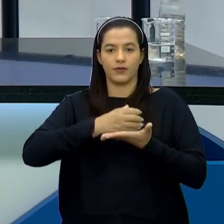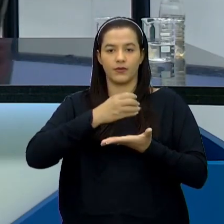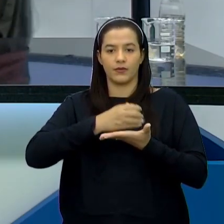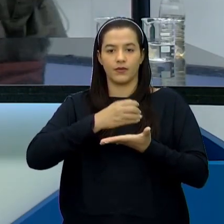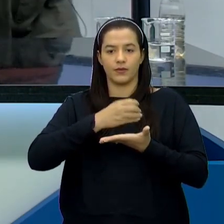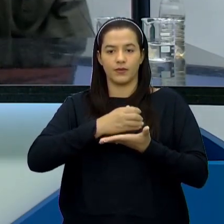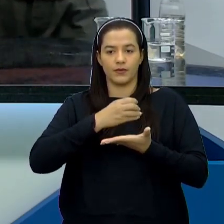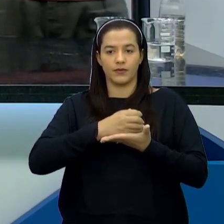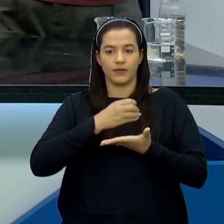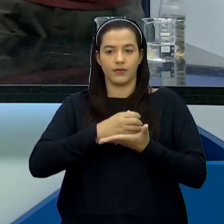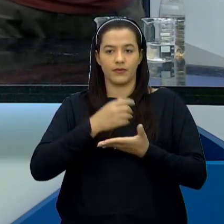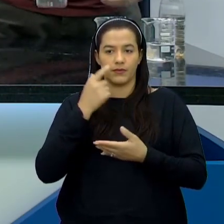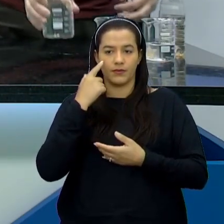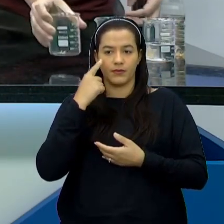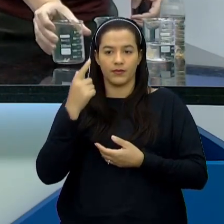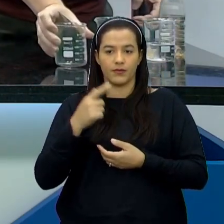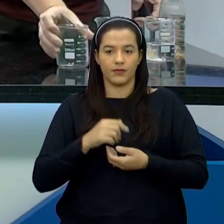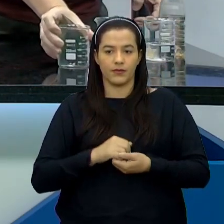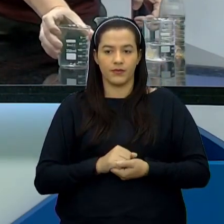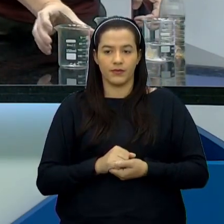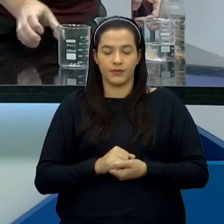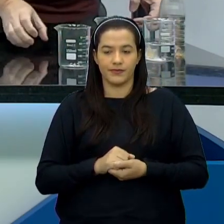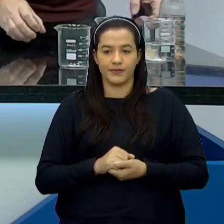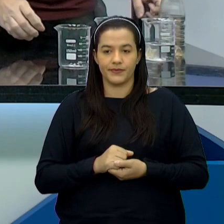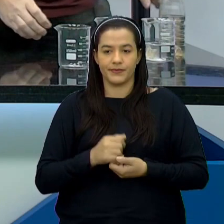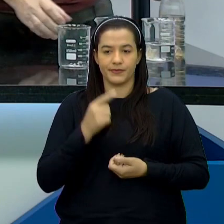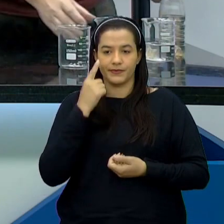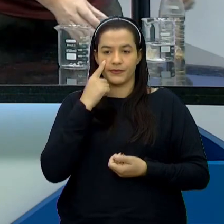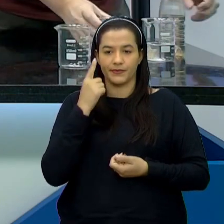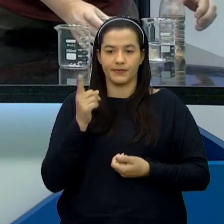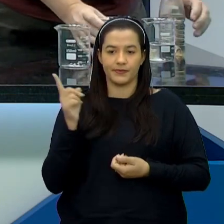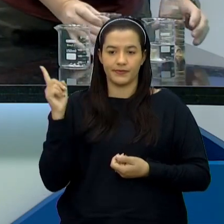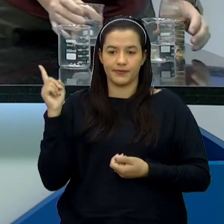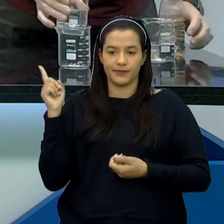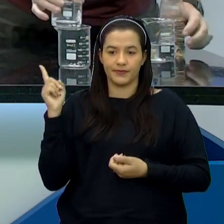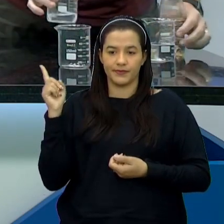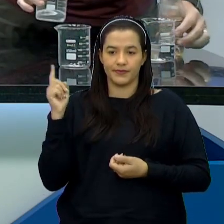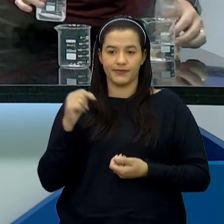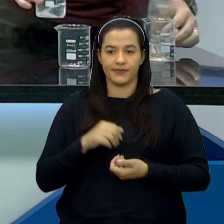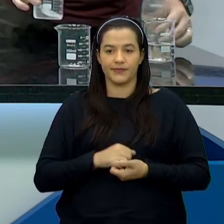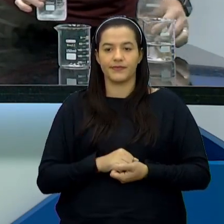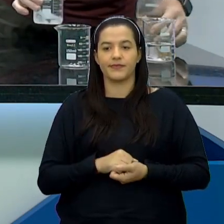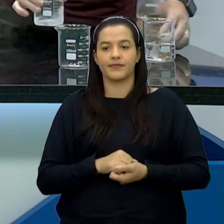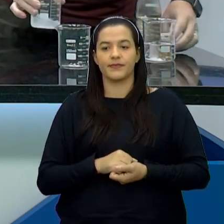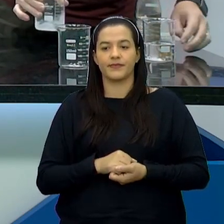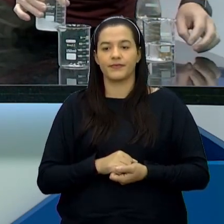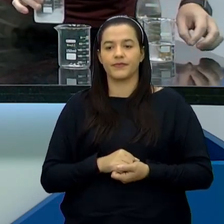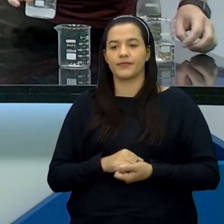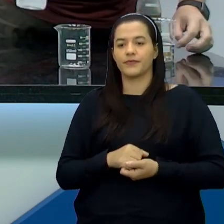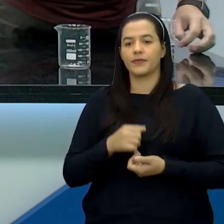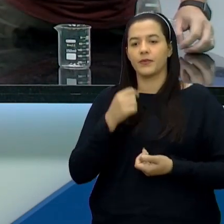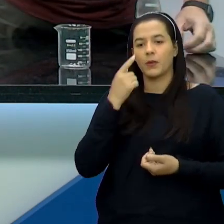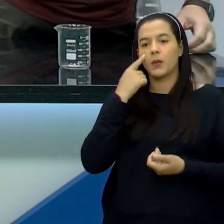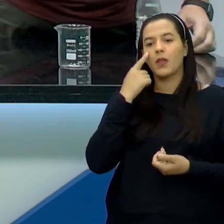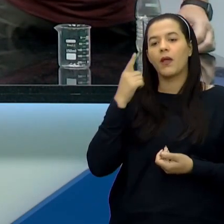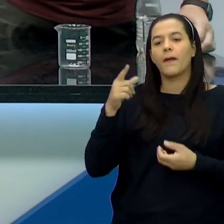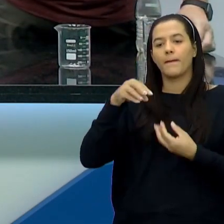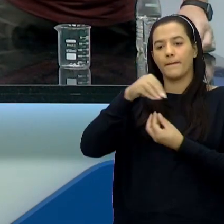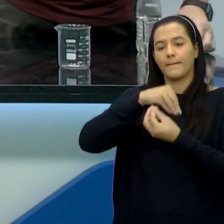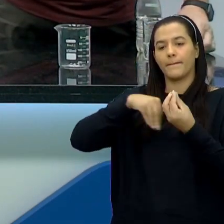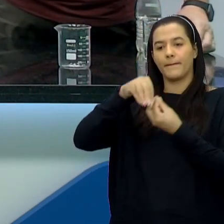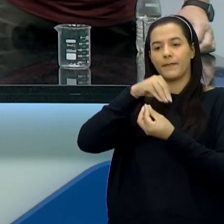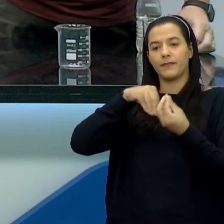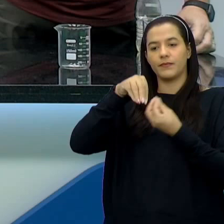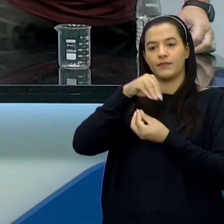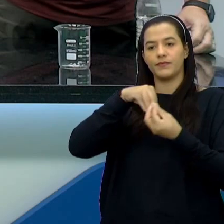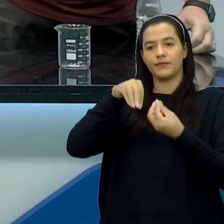um copo de Becker. Eu tenho esse copo de Becker aqui. Aqui eu misturei a